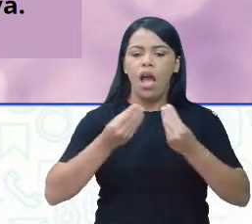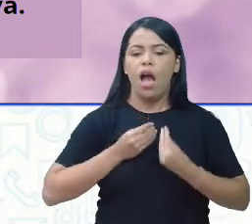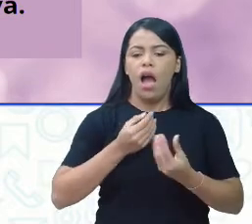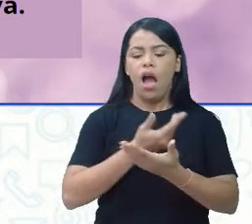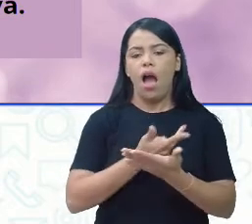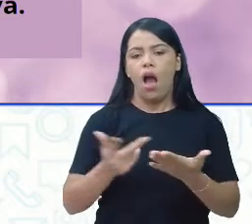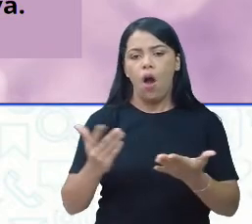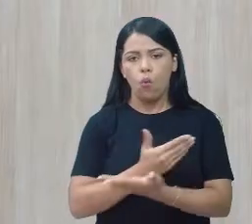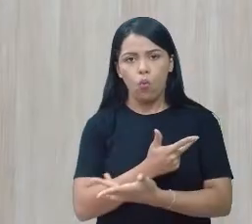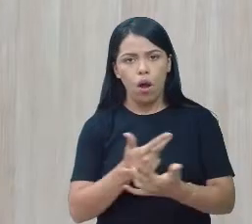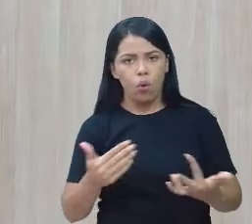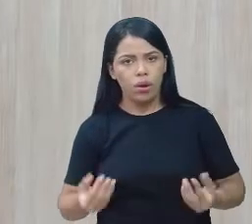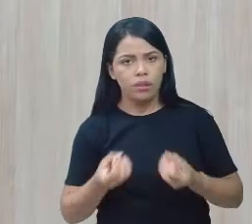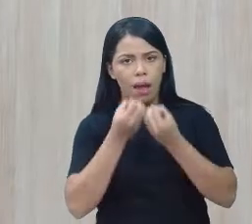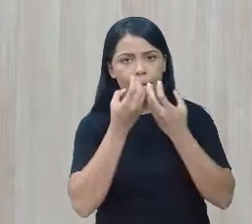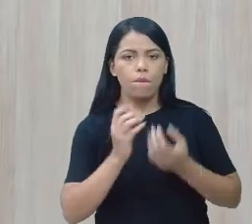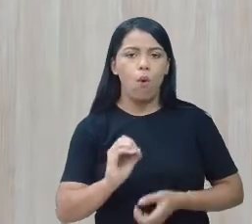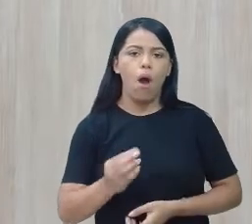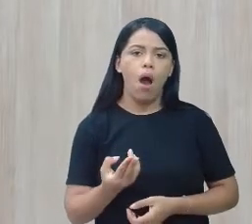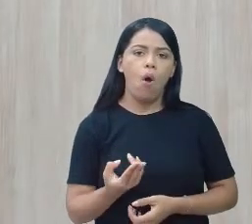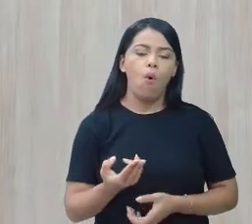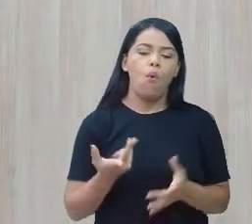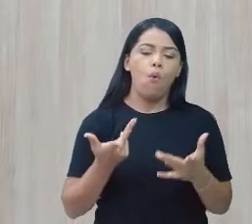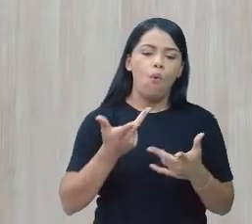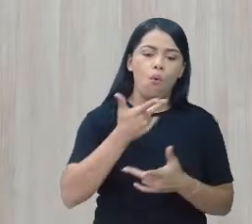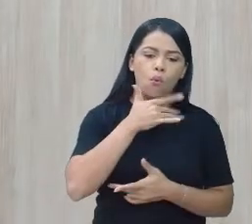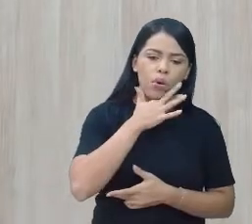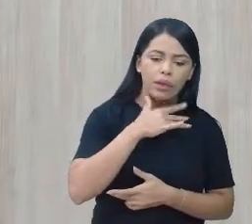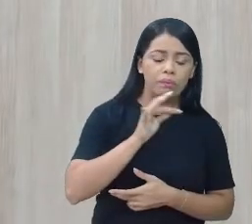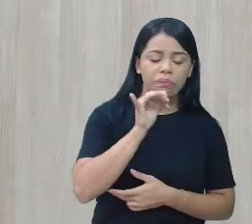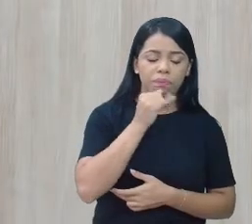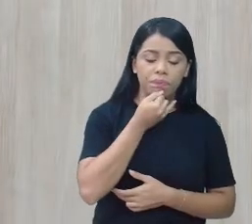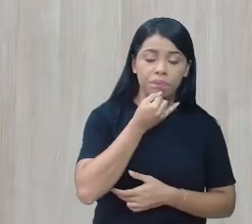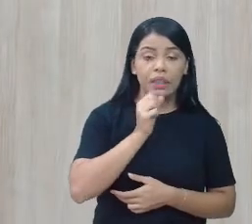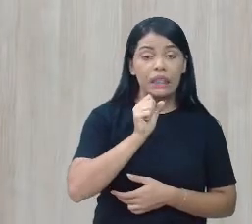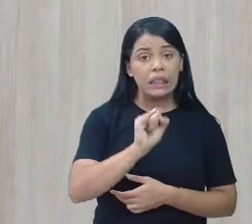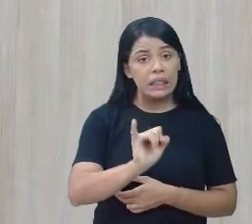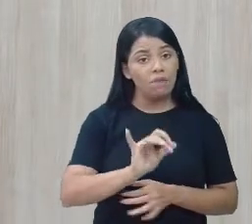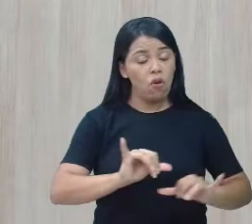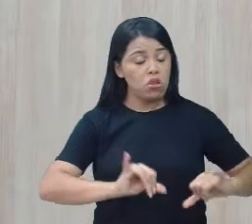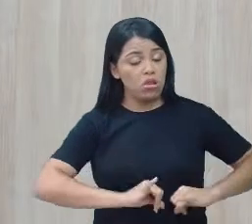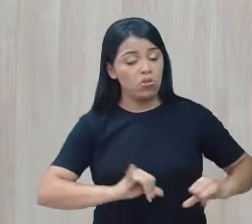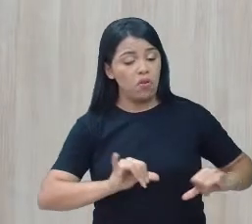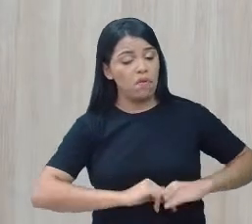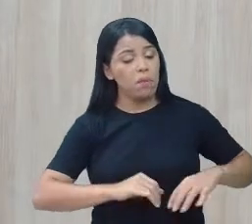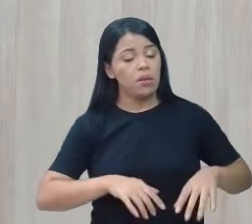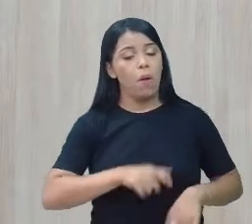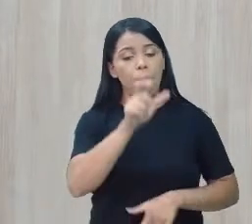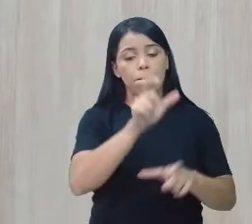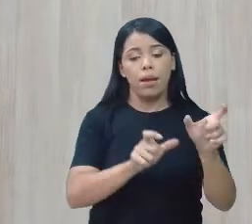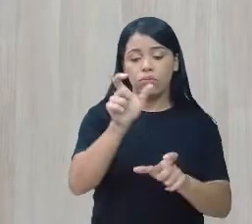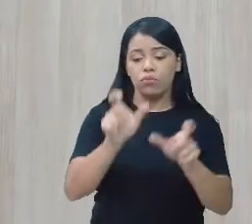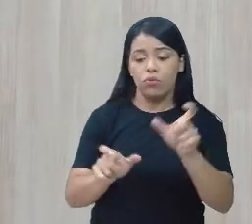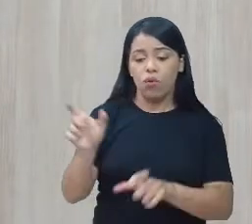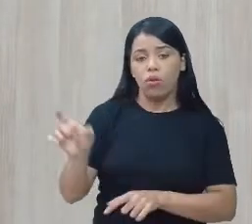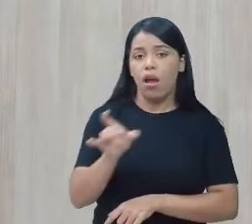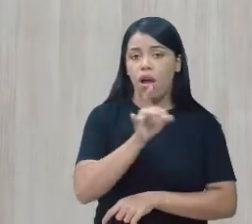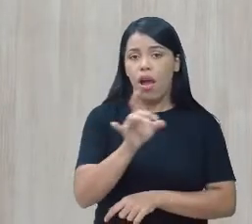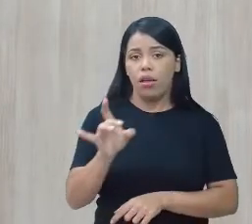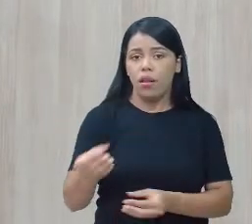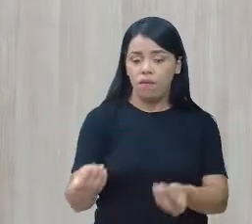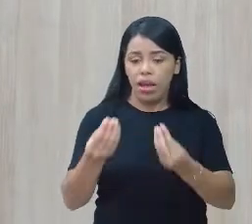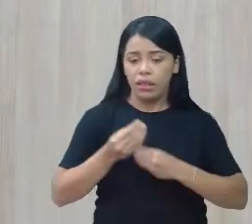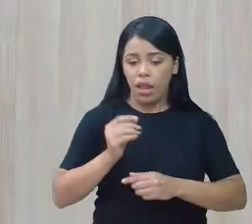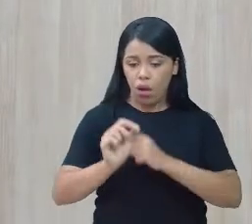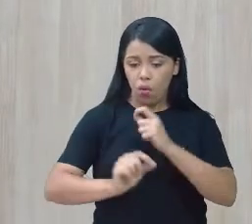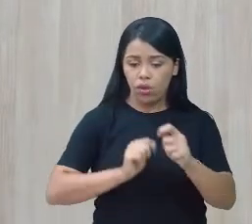seu benemérito ou a sua tristeza, se for o caso de ter sofrimento. Então, cada personagem recebe aquilo que plantou